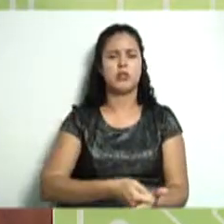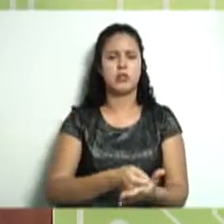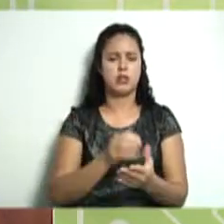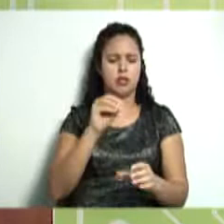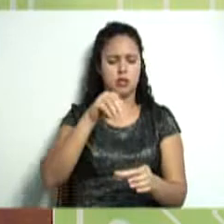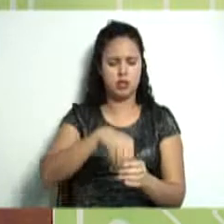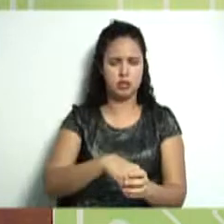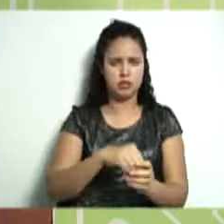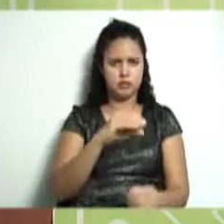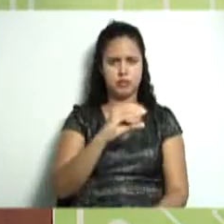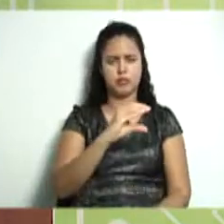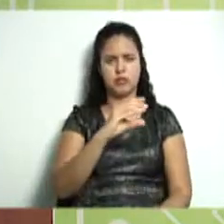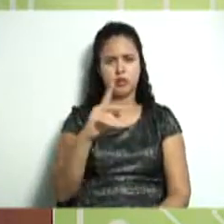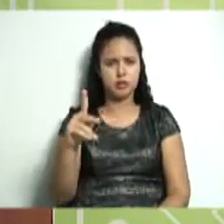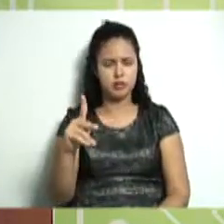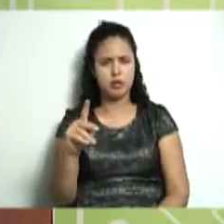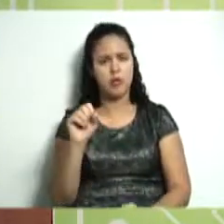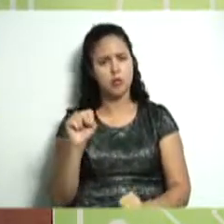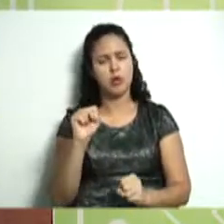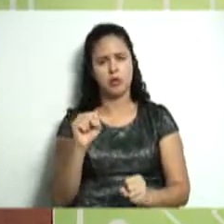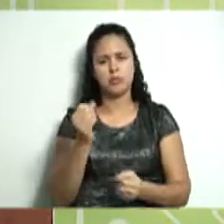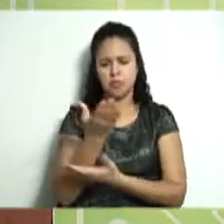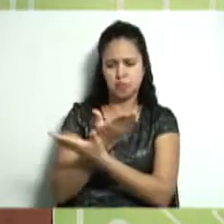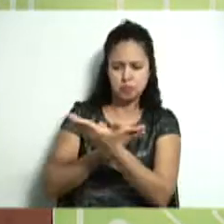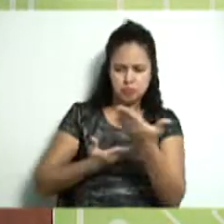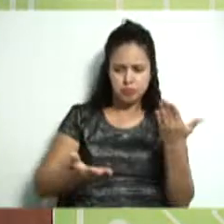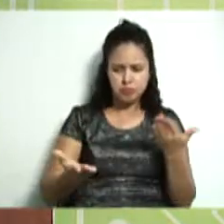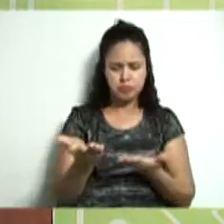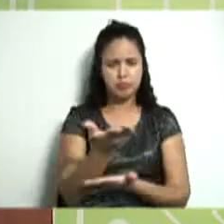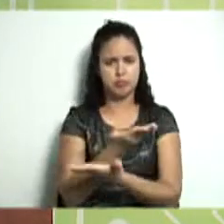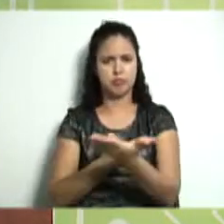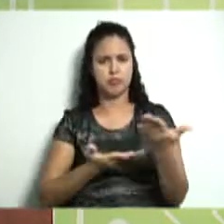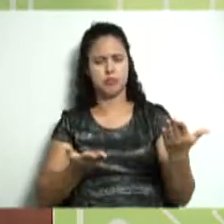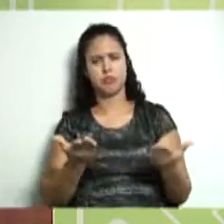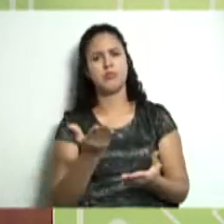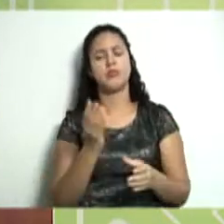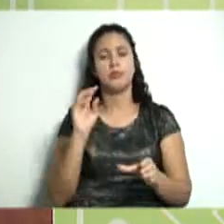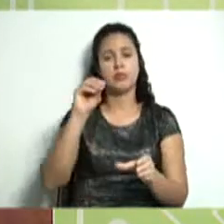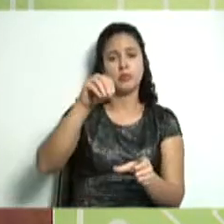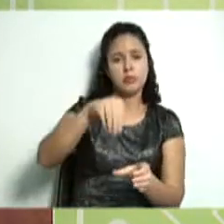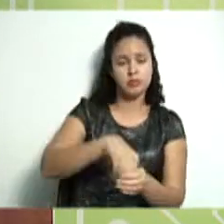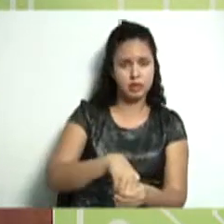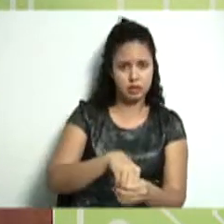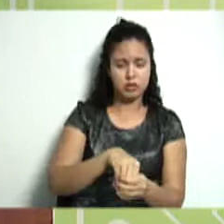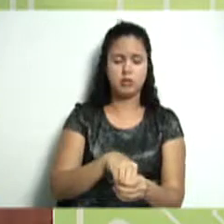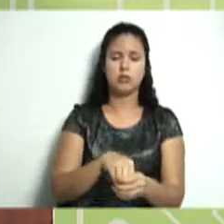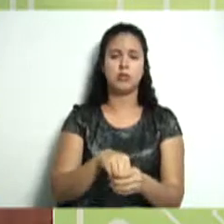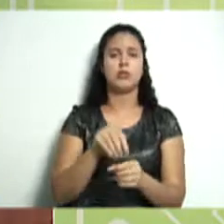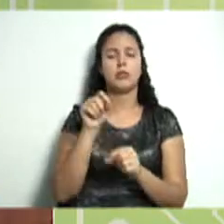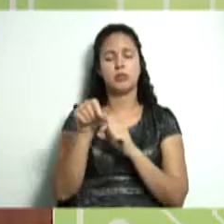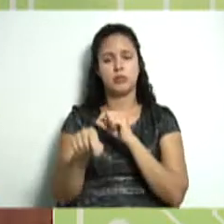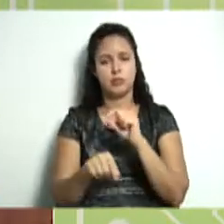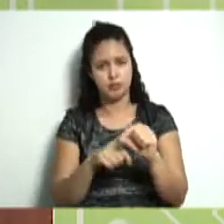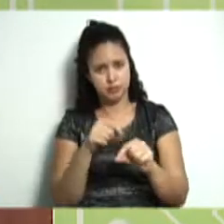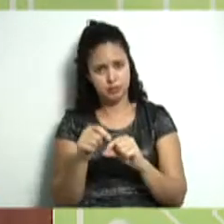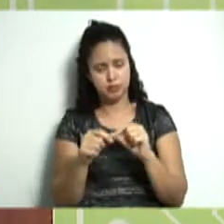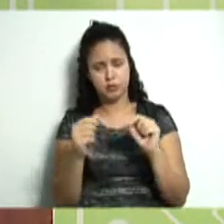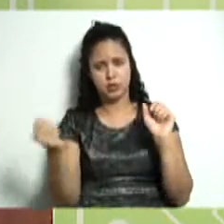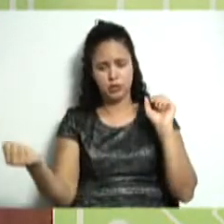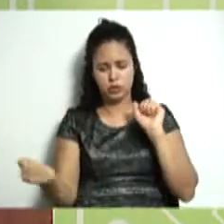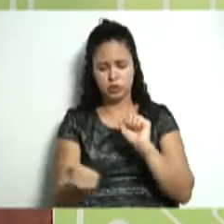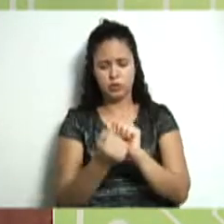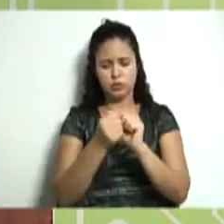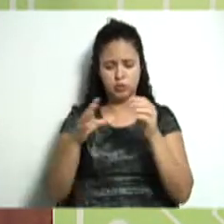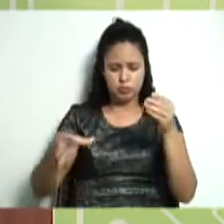da cooperativa sejam compartilhadas dentro de uma situação que vai